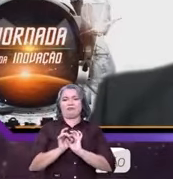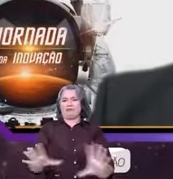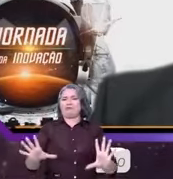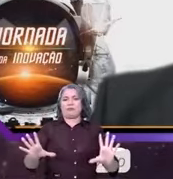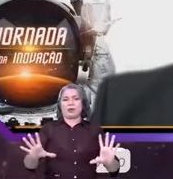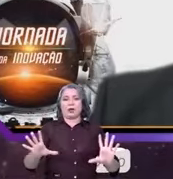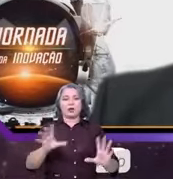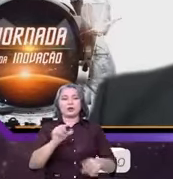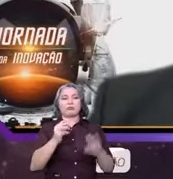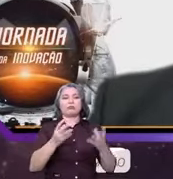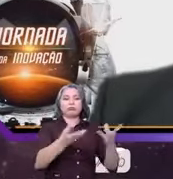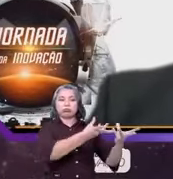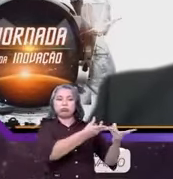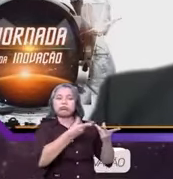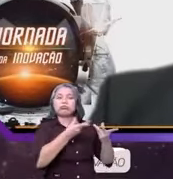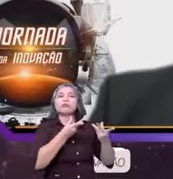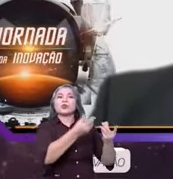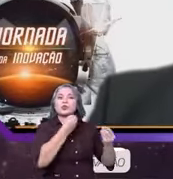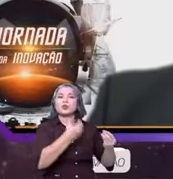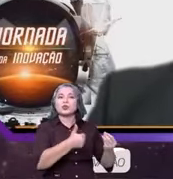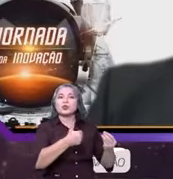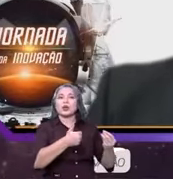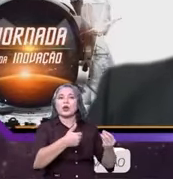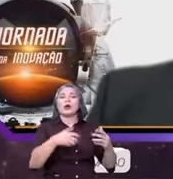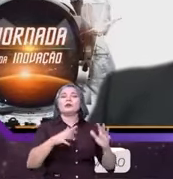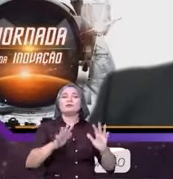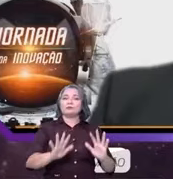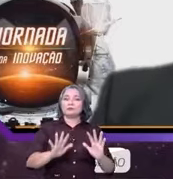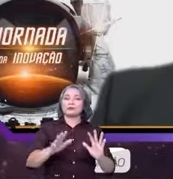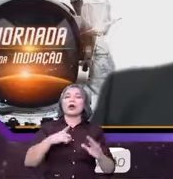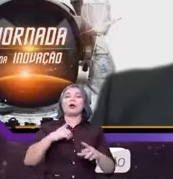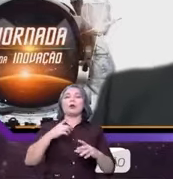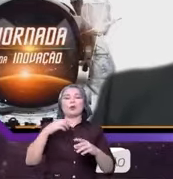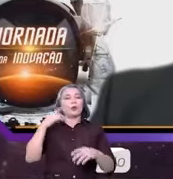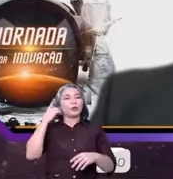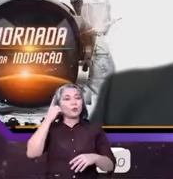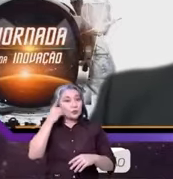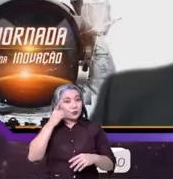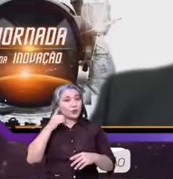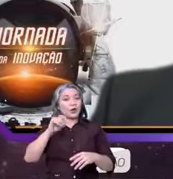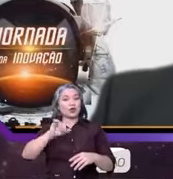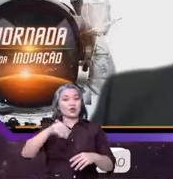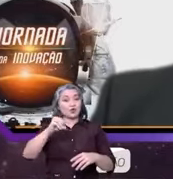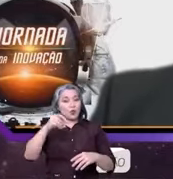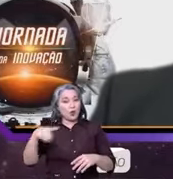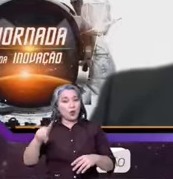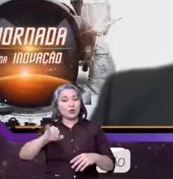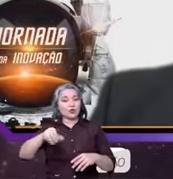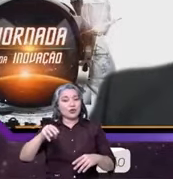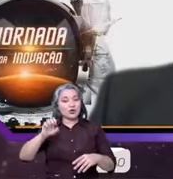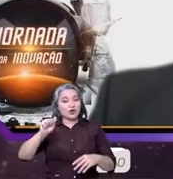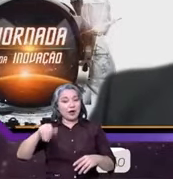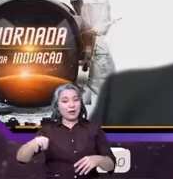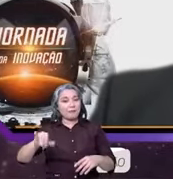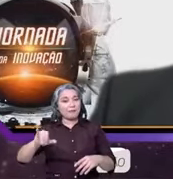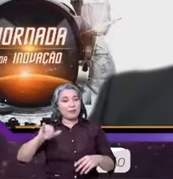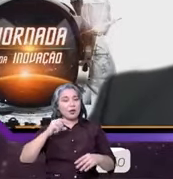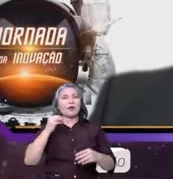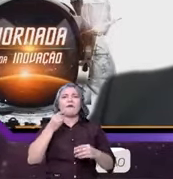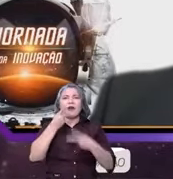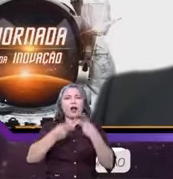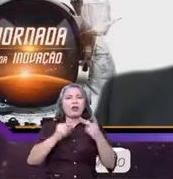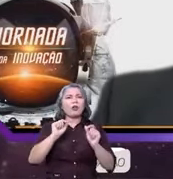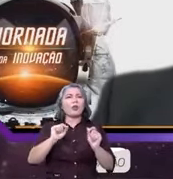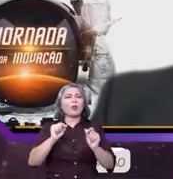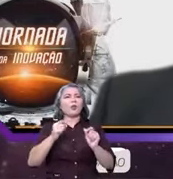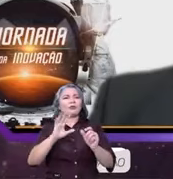uma qualidade. Então, é quebrar, eu acho que o doutor João Tiago colocou isso muito bem, é quebrar um